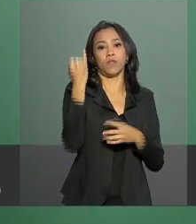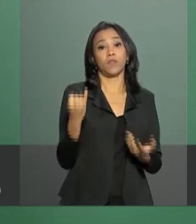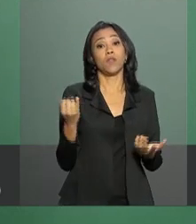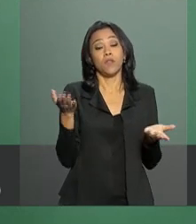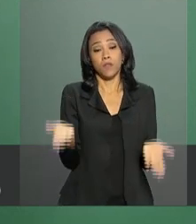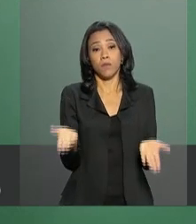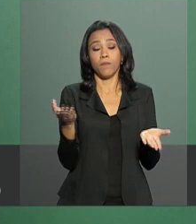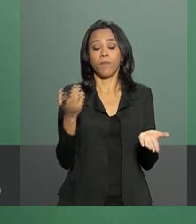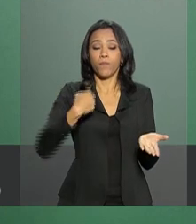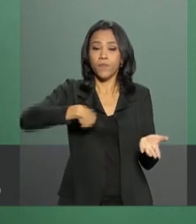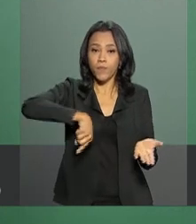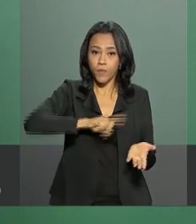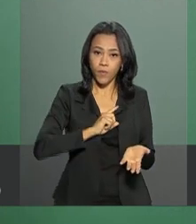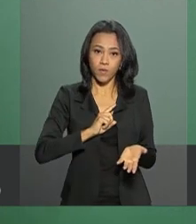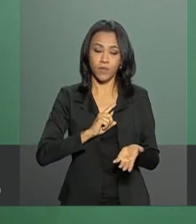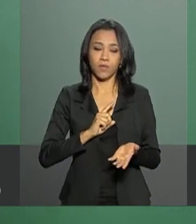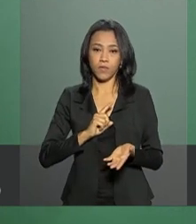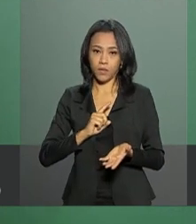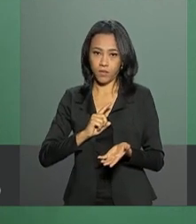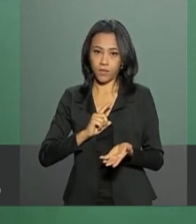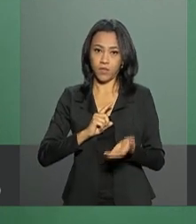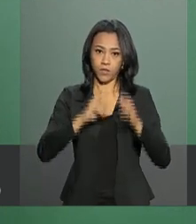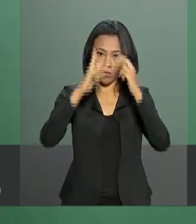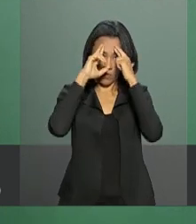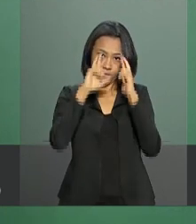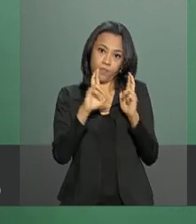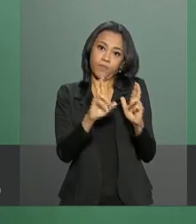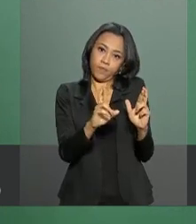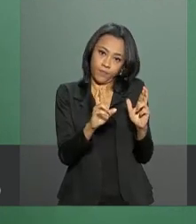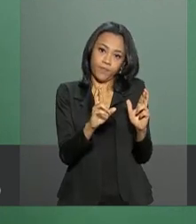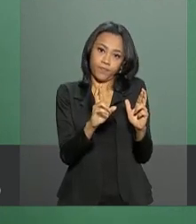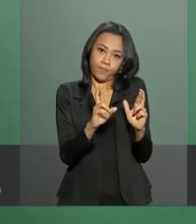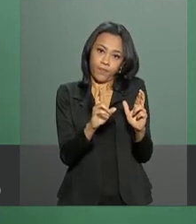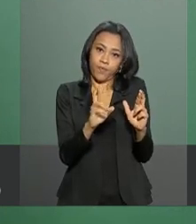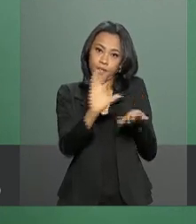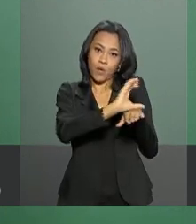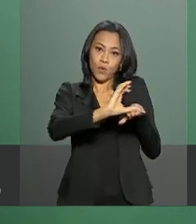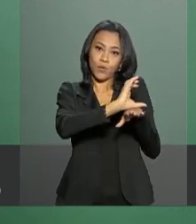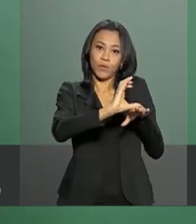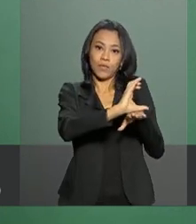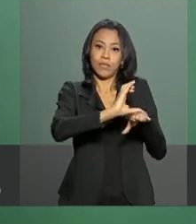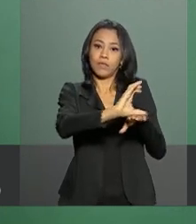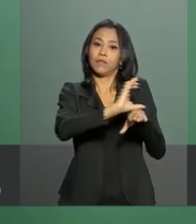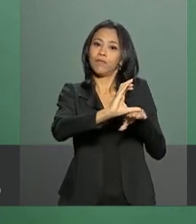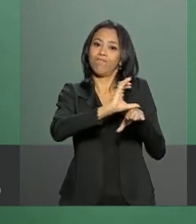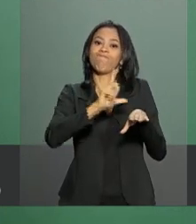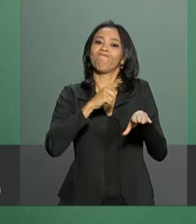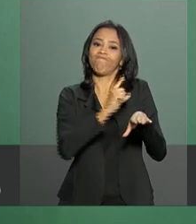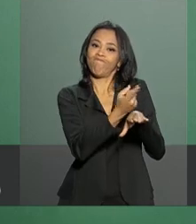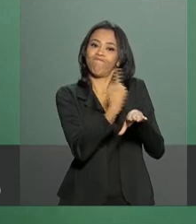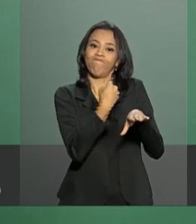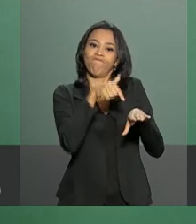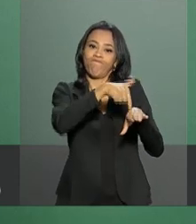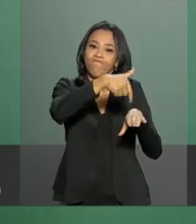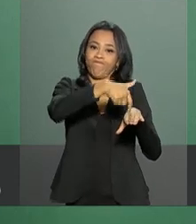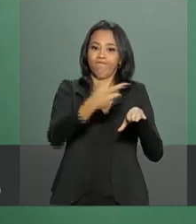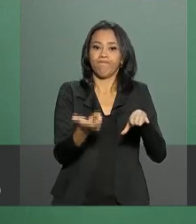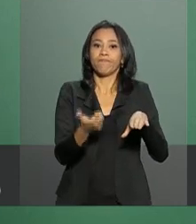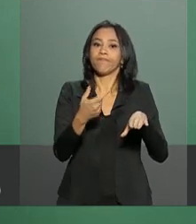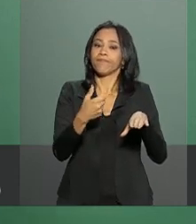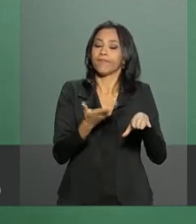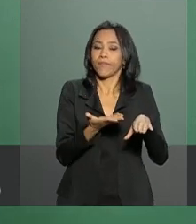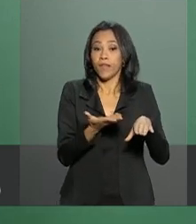na verdade cumprindo o primado condicional o preceito constitucional que assim é